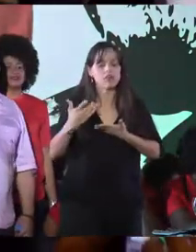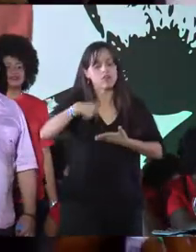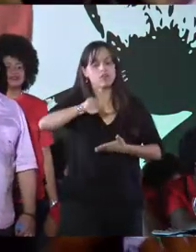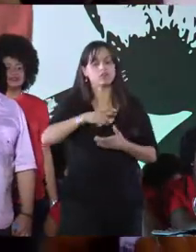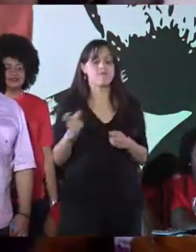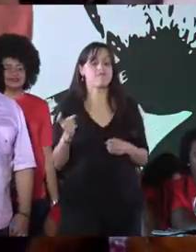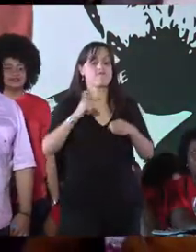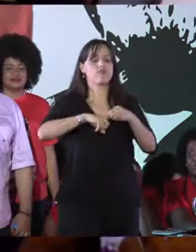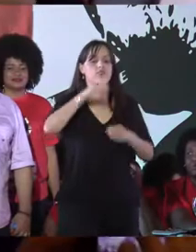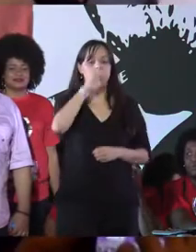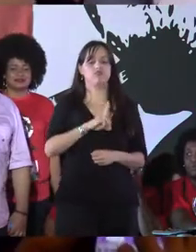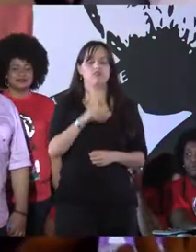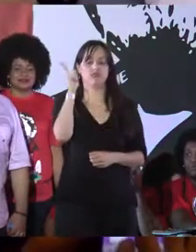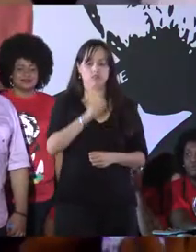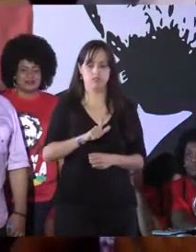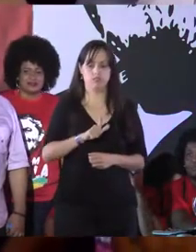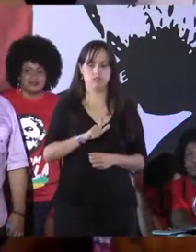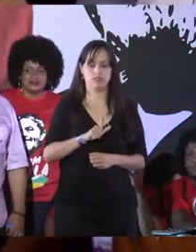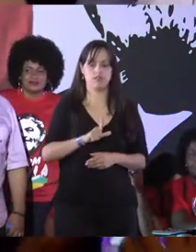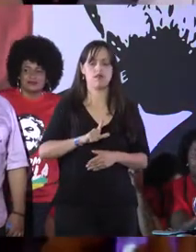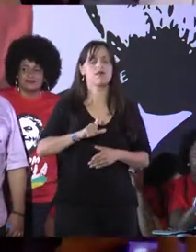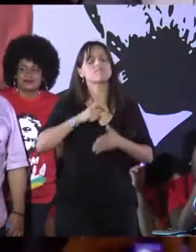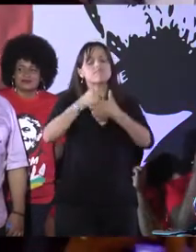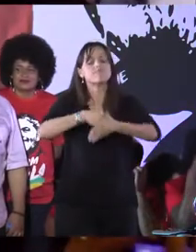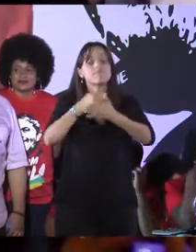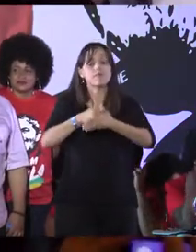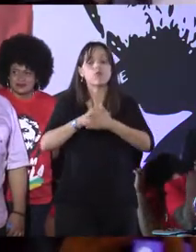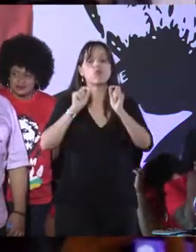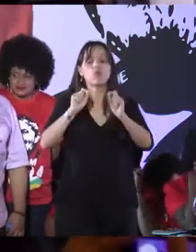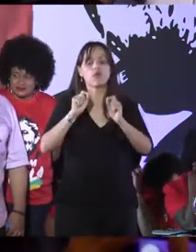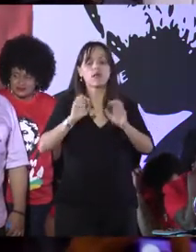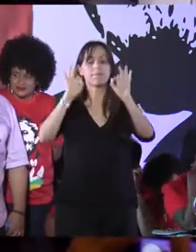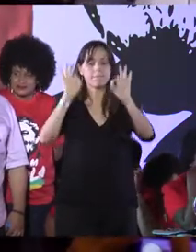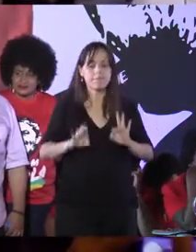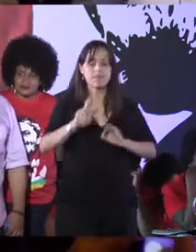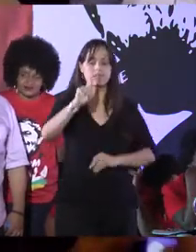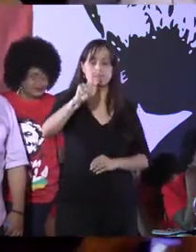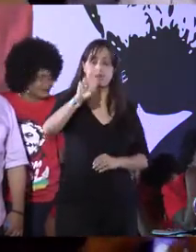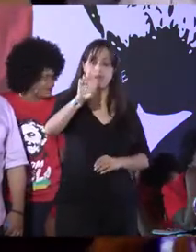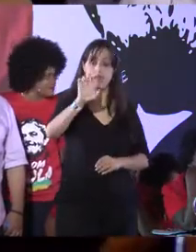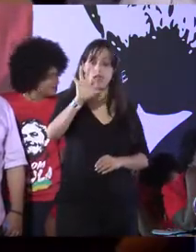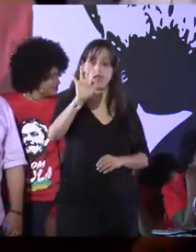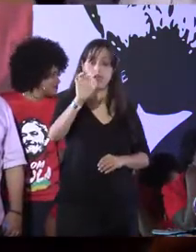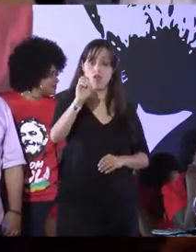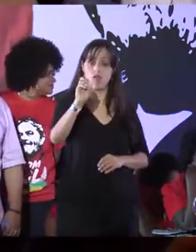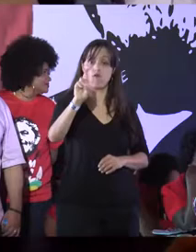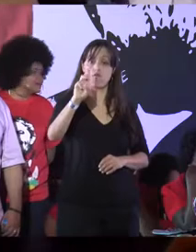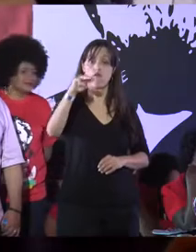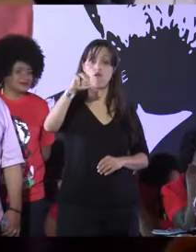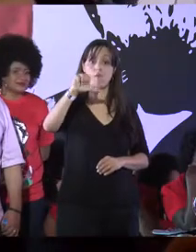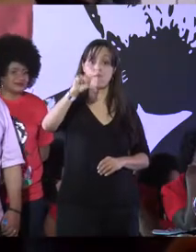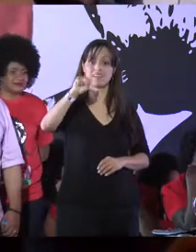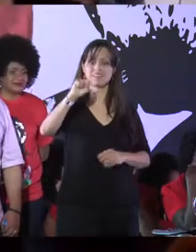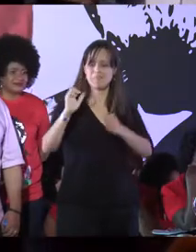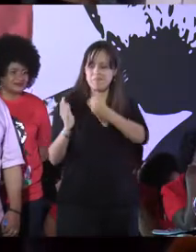principal, batalhar pelas reformas estruturais democráticas que o Brasil exige. E essa batalha é a